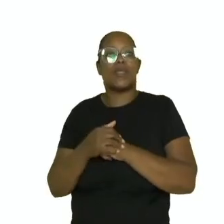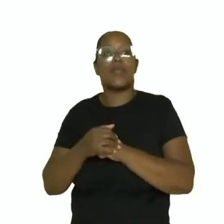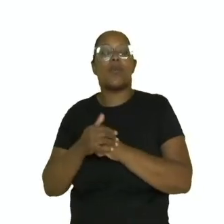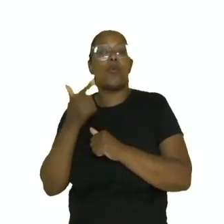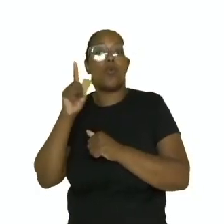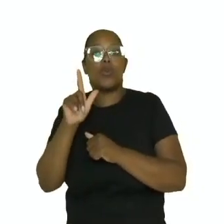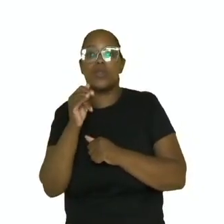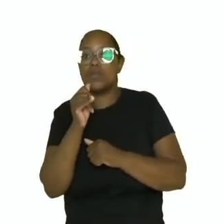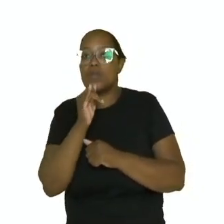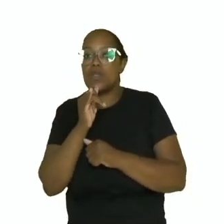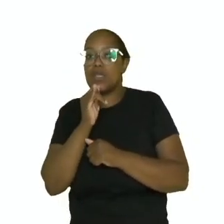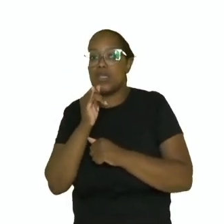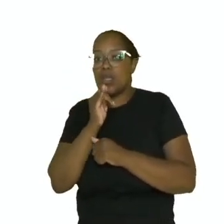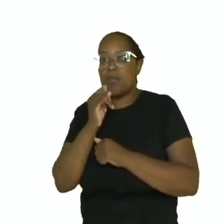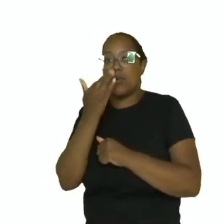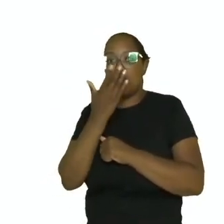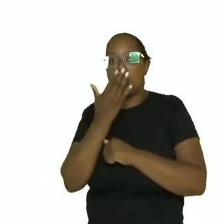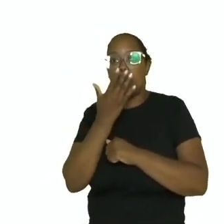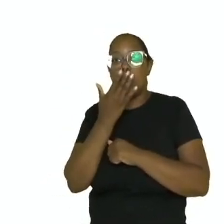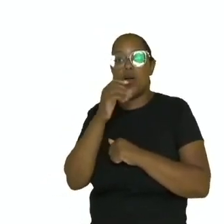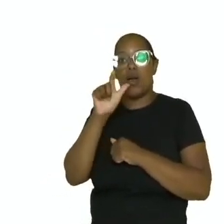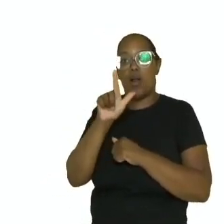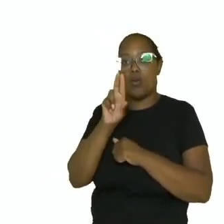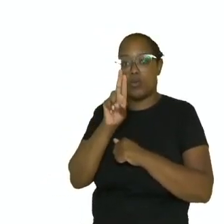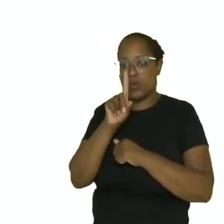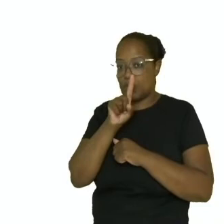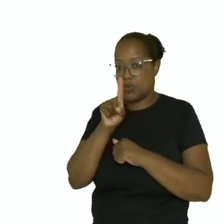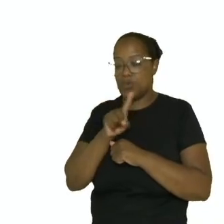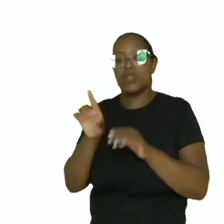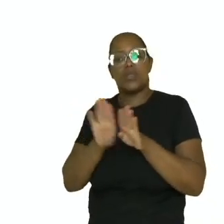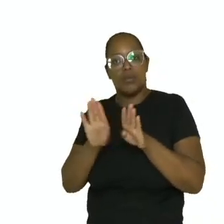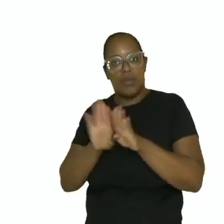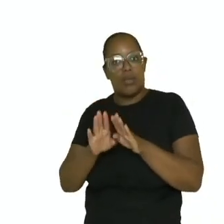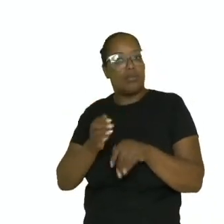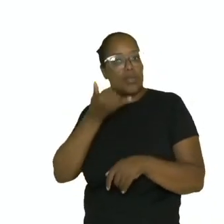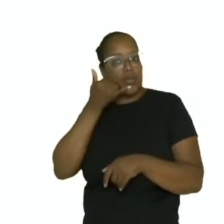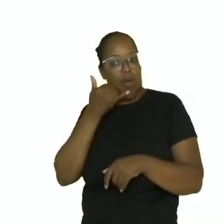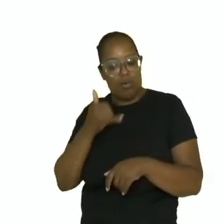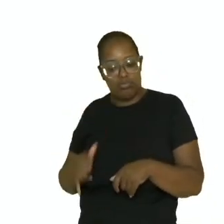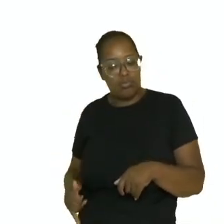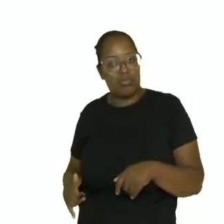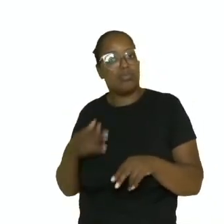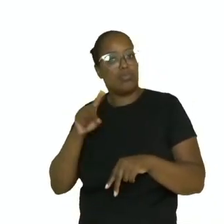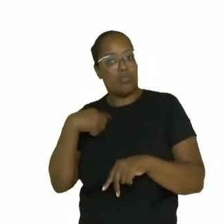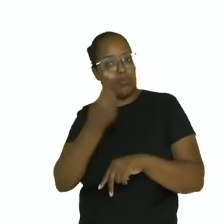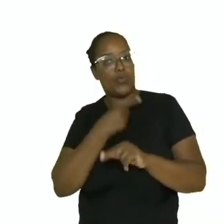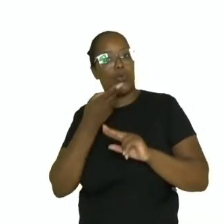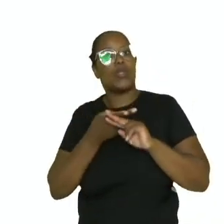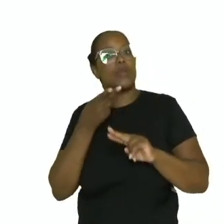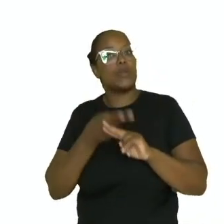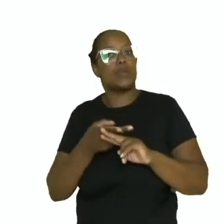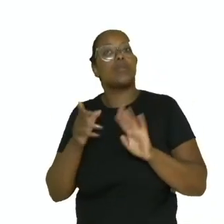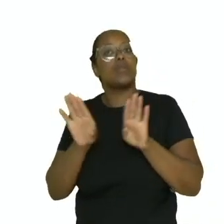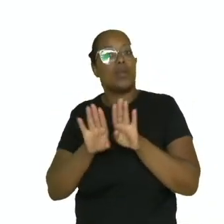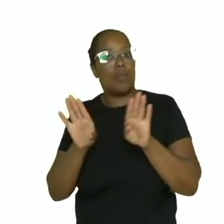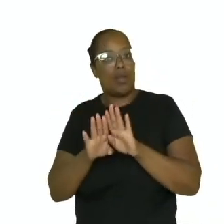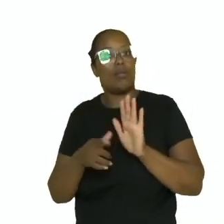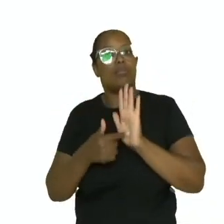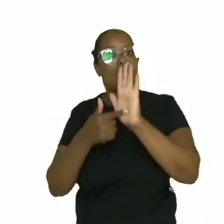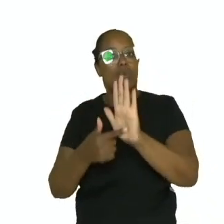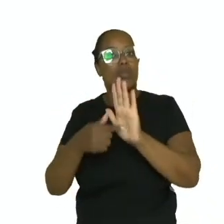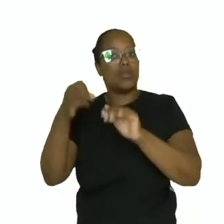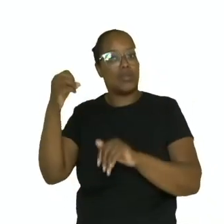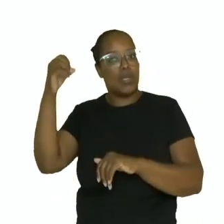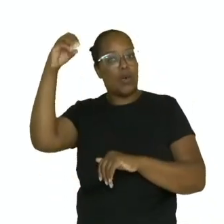Mais um exemplo de cor-luz, o aparelho celular que nós utilizamos também reflete luz, tá?